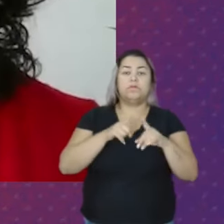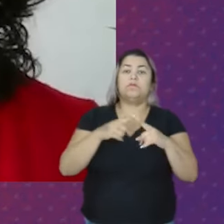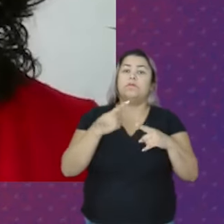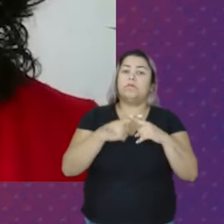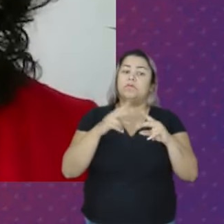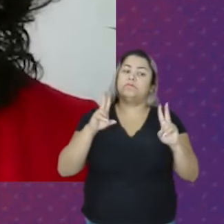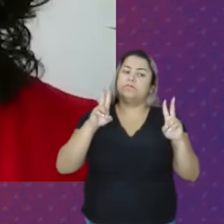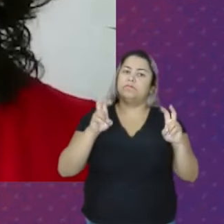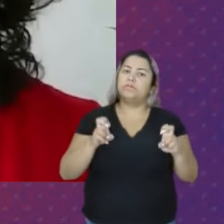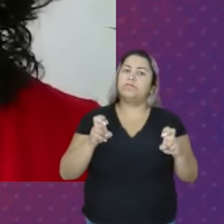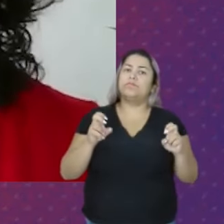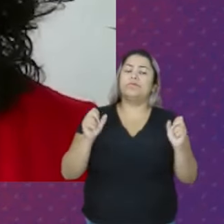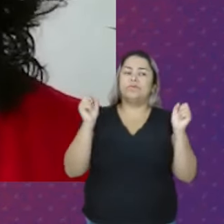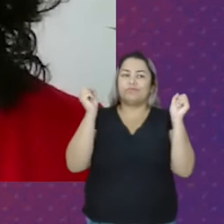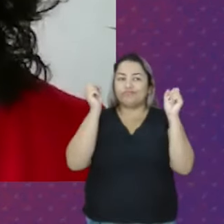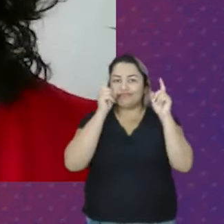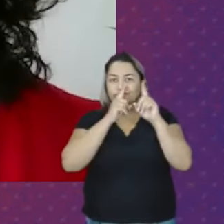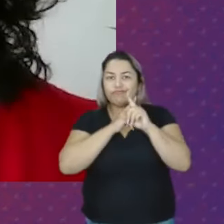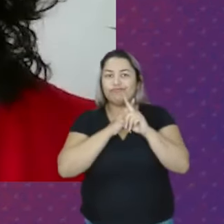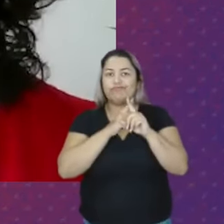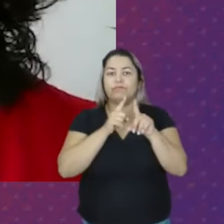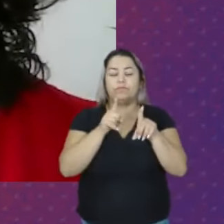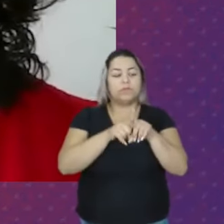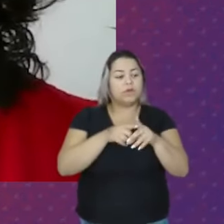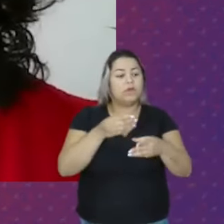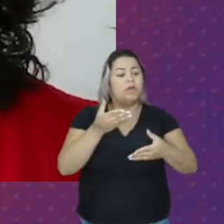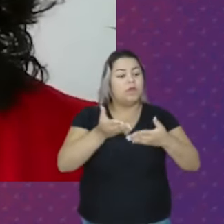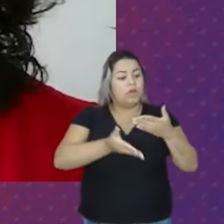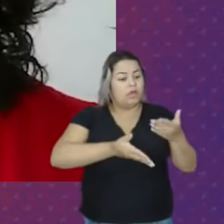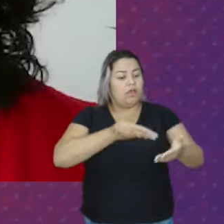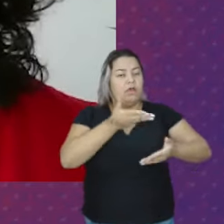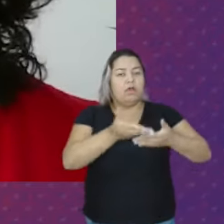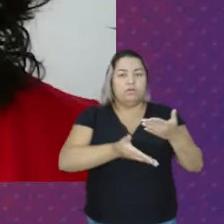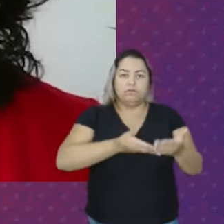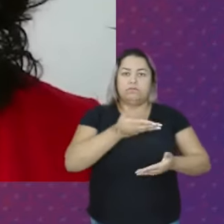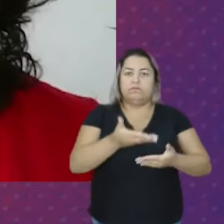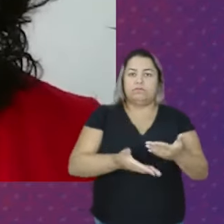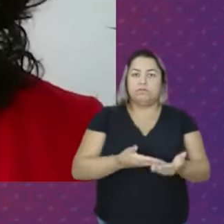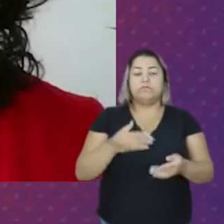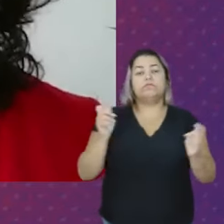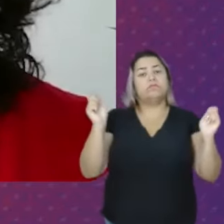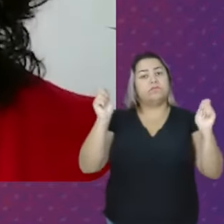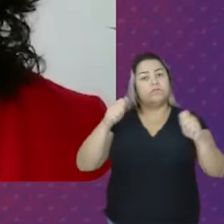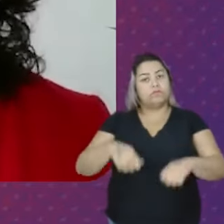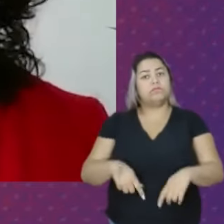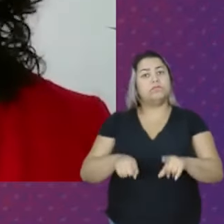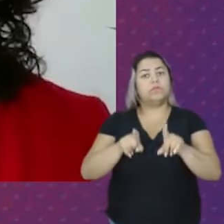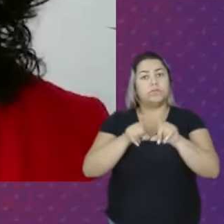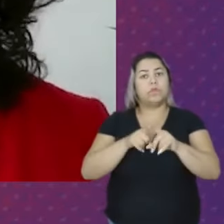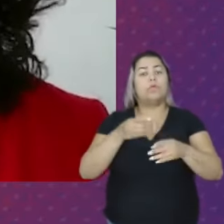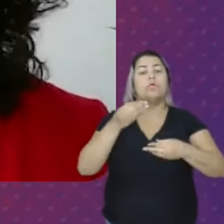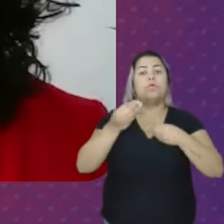delicado e que precisa ser tratado de uma maneira, precisa ser tratado